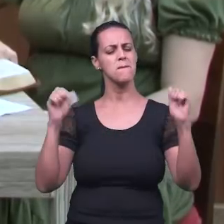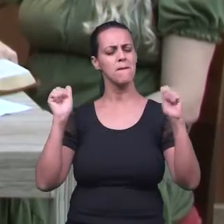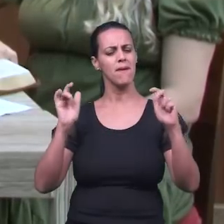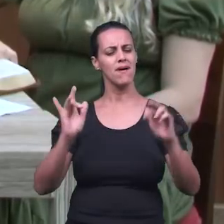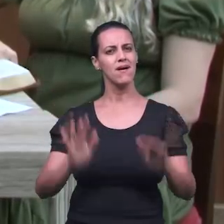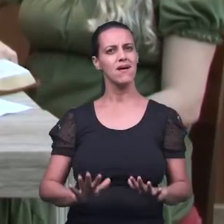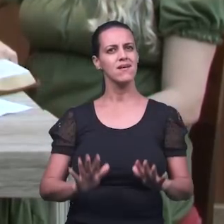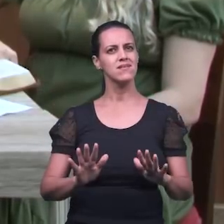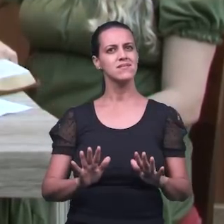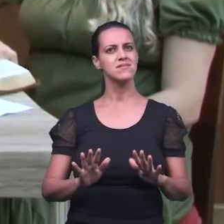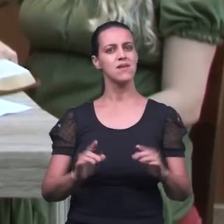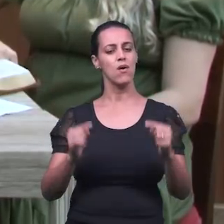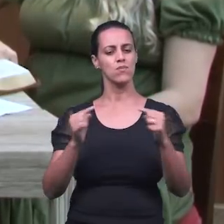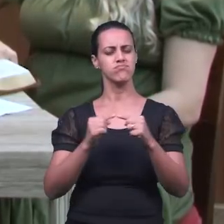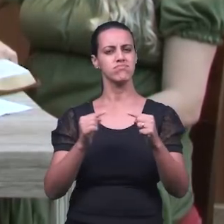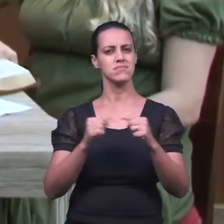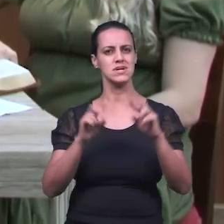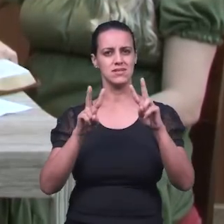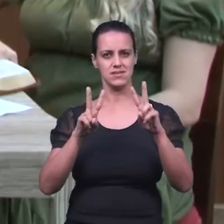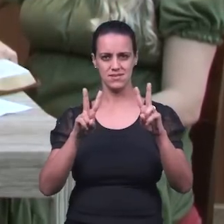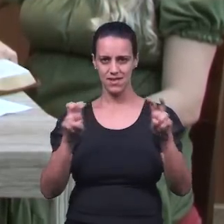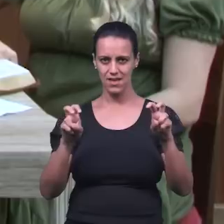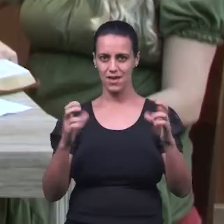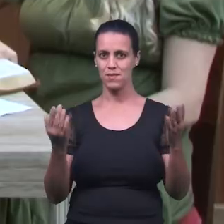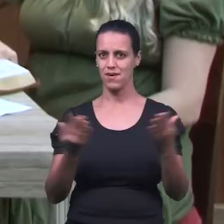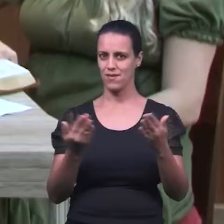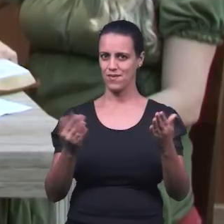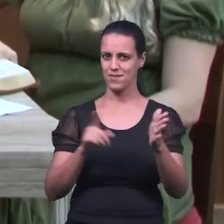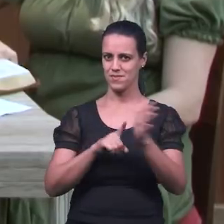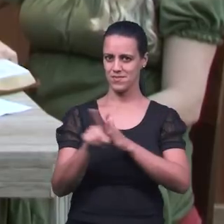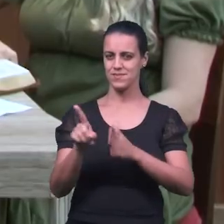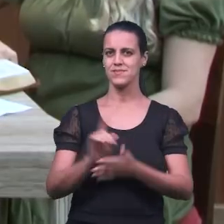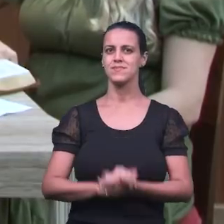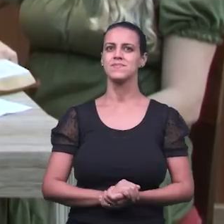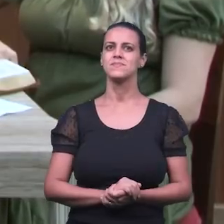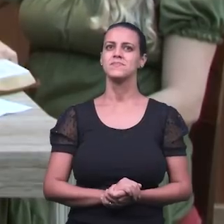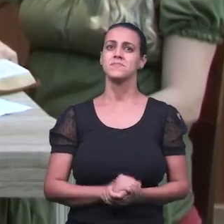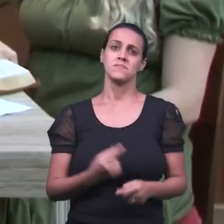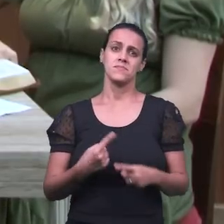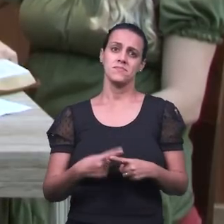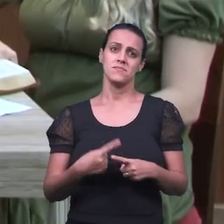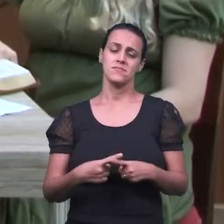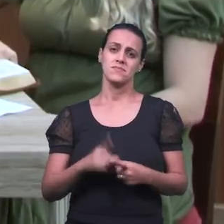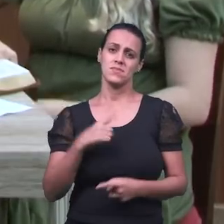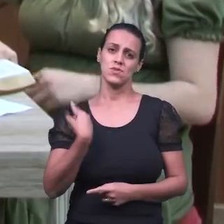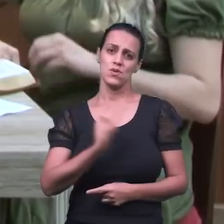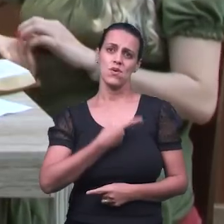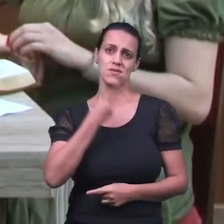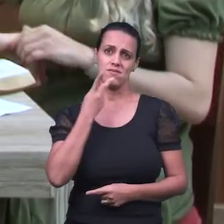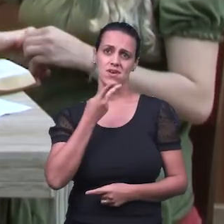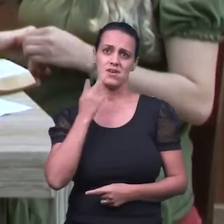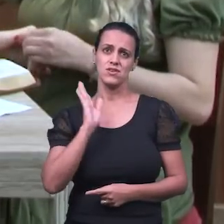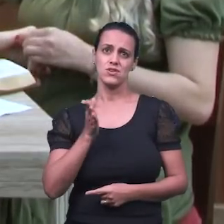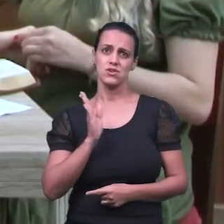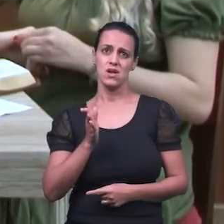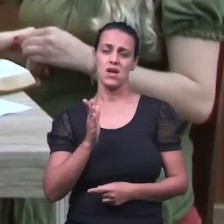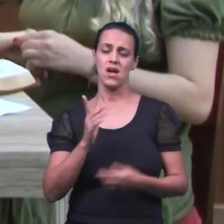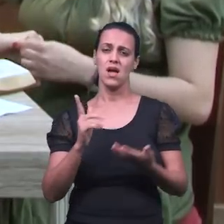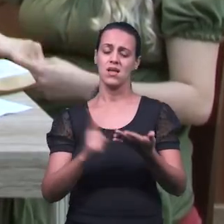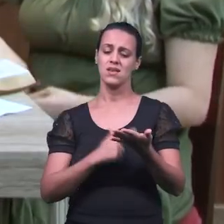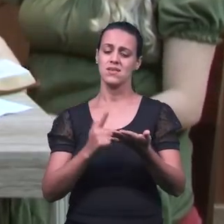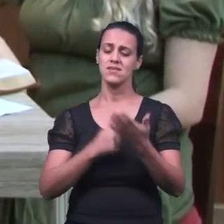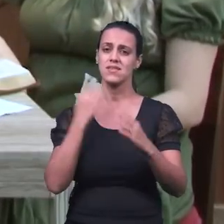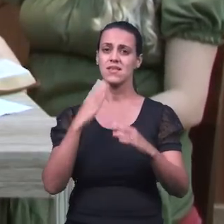em relação ao tema, desta pergunta que foi apresentada. Até porque, como temos falado, o livro de Cantares é um livro